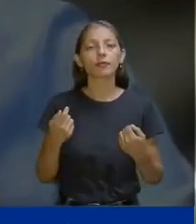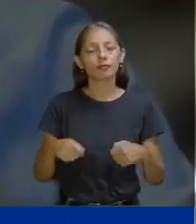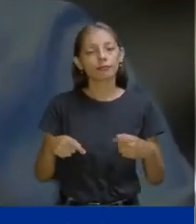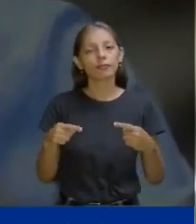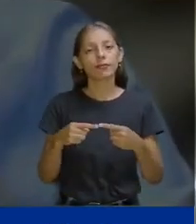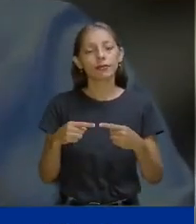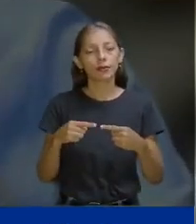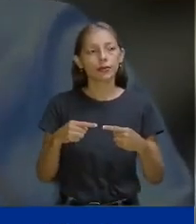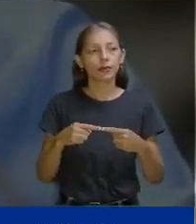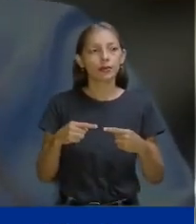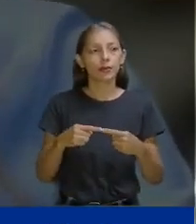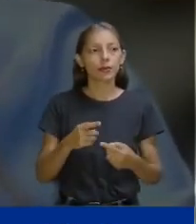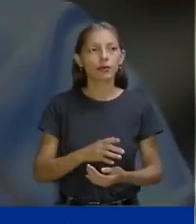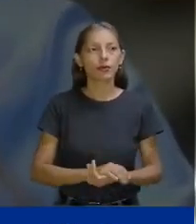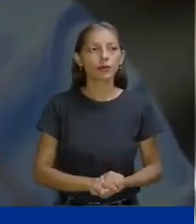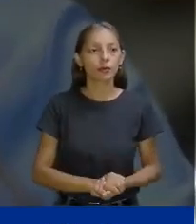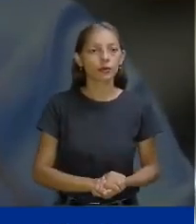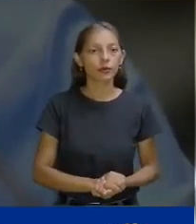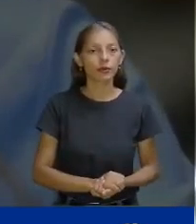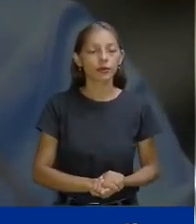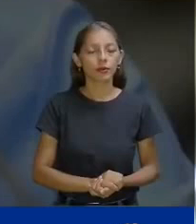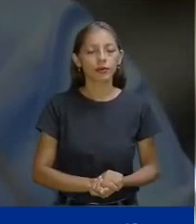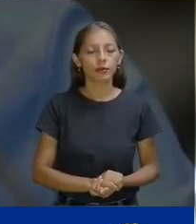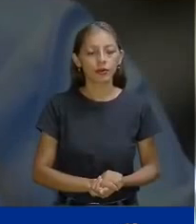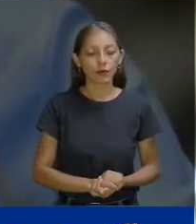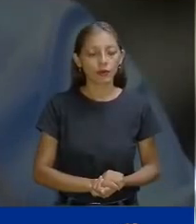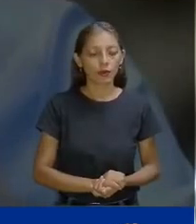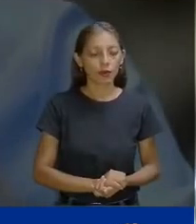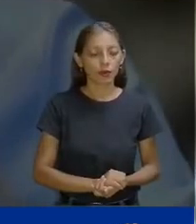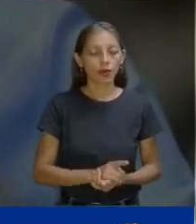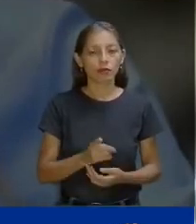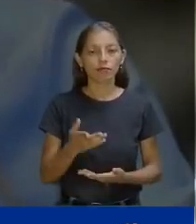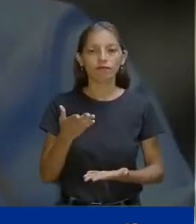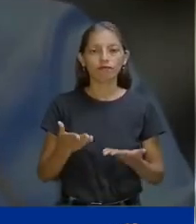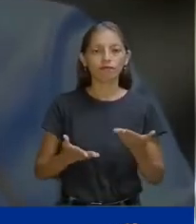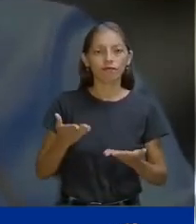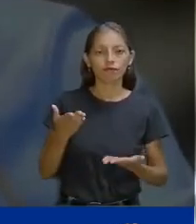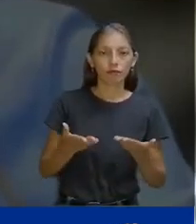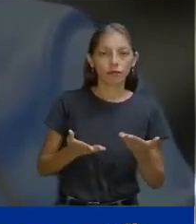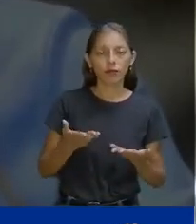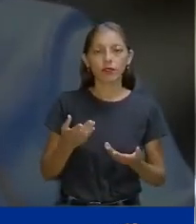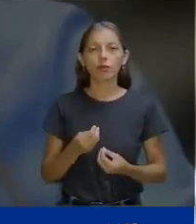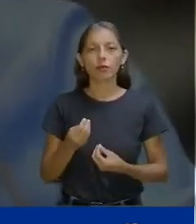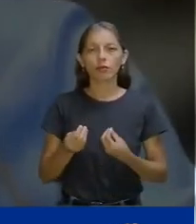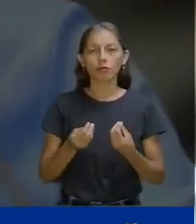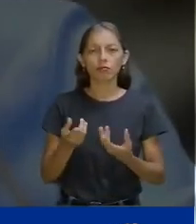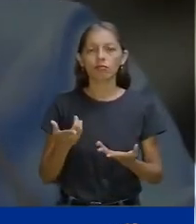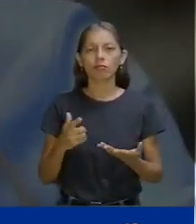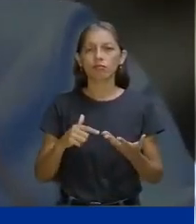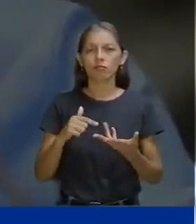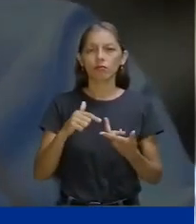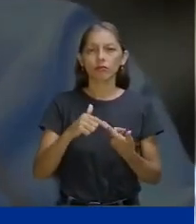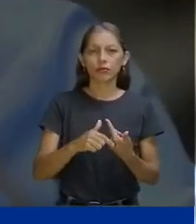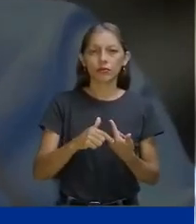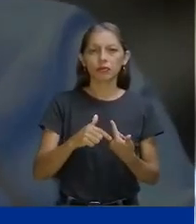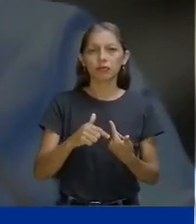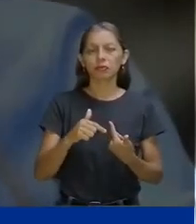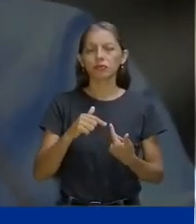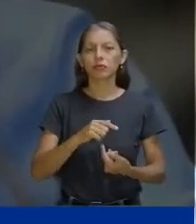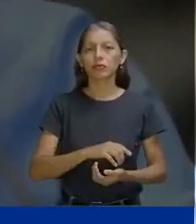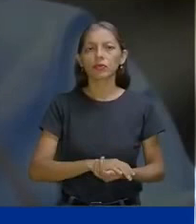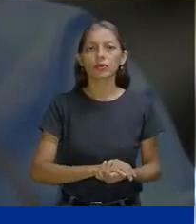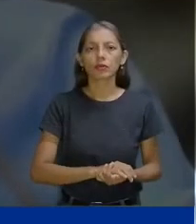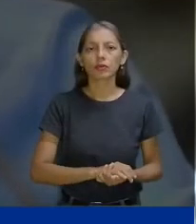princípio da proporcionalidade e da razoabilidade com relação a essa falha, relativizando-a, né? O que então não